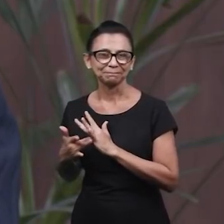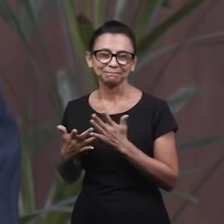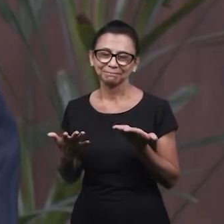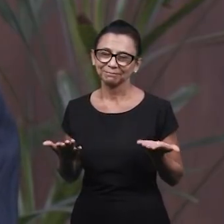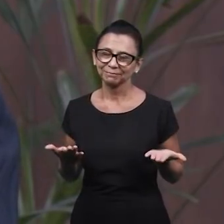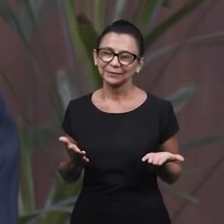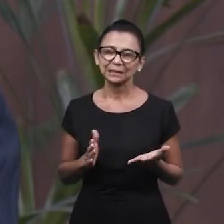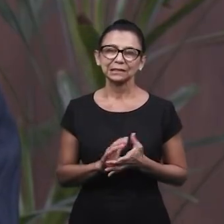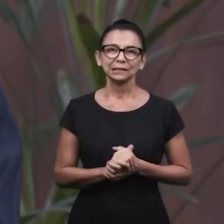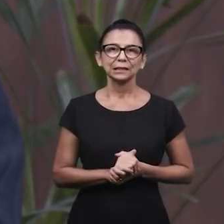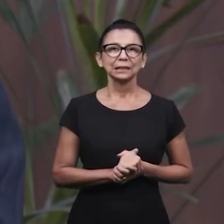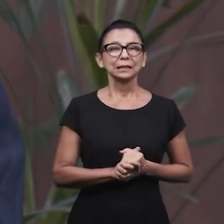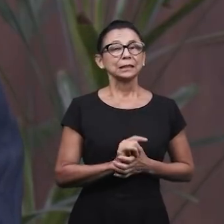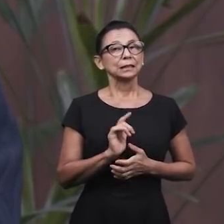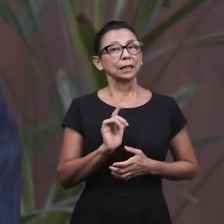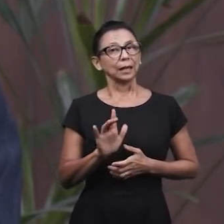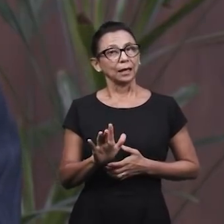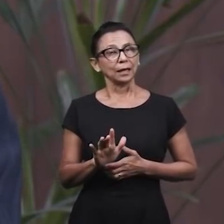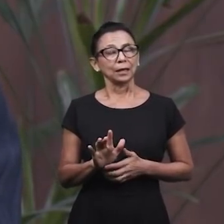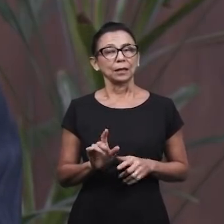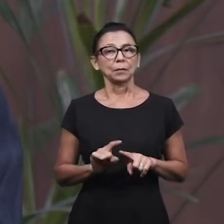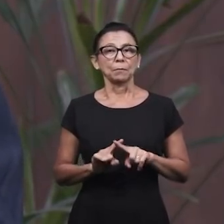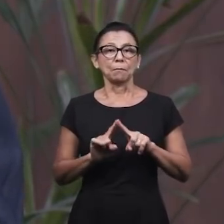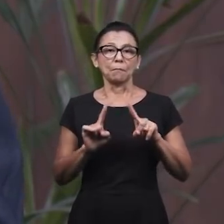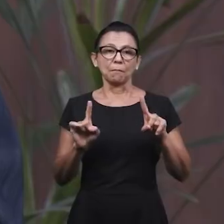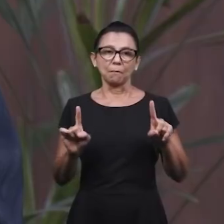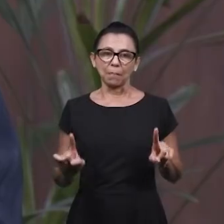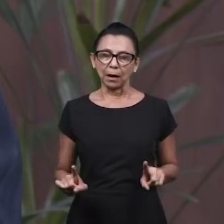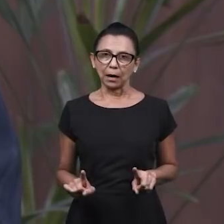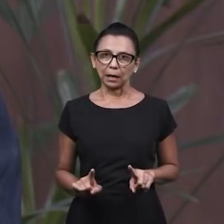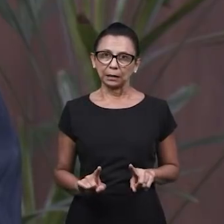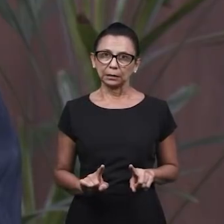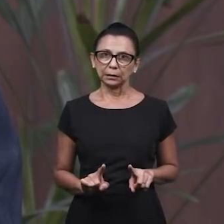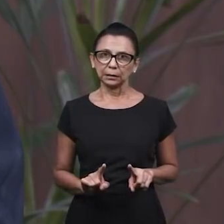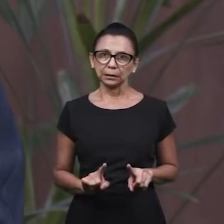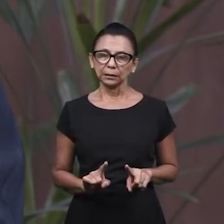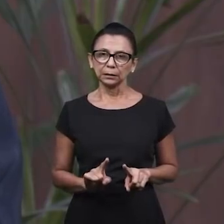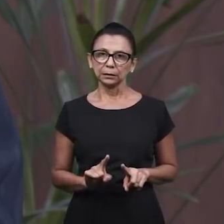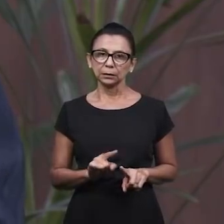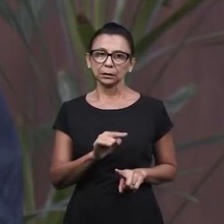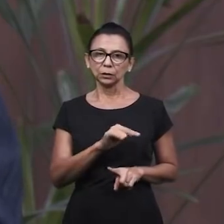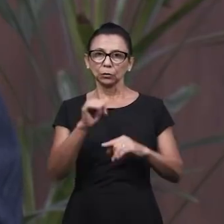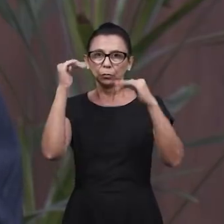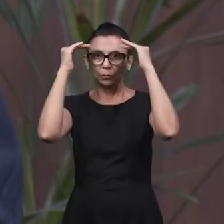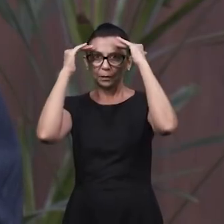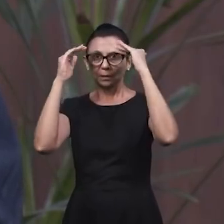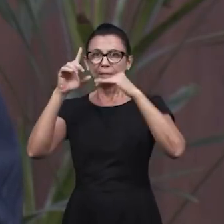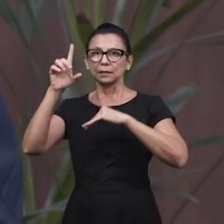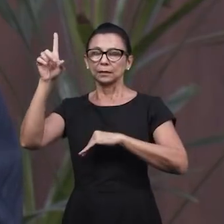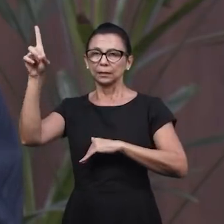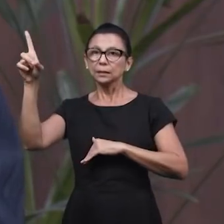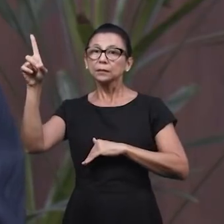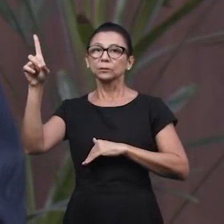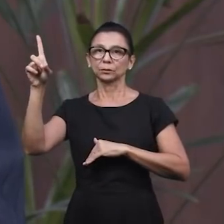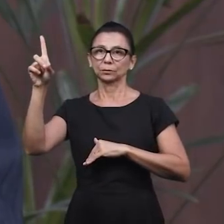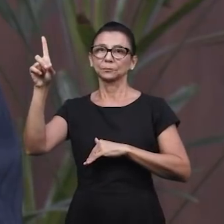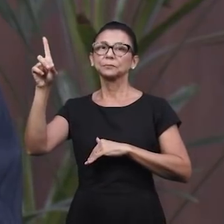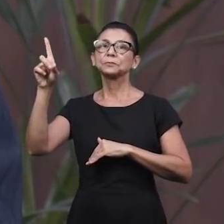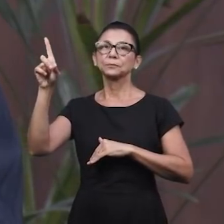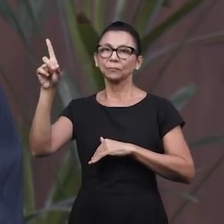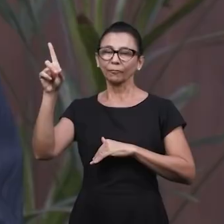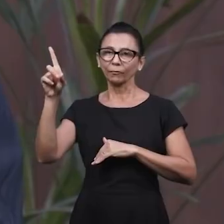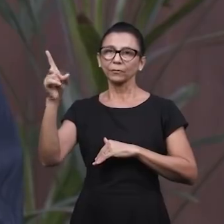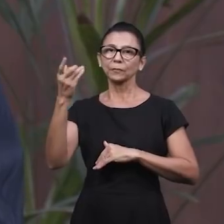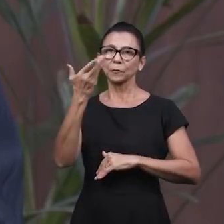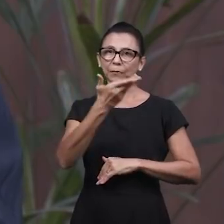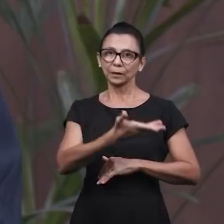E, naturalmente, naquilo que eles não pecaram, naquilo que eles fizeram de agradável a Deus. Então, naquele